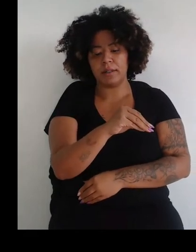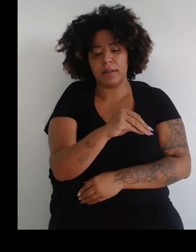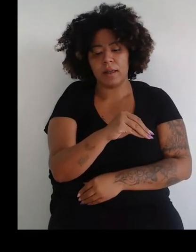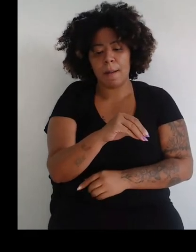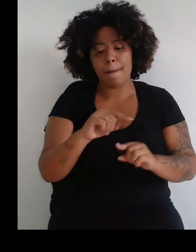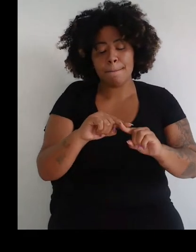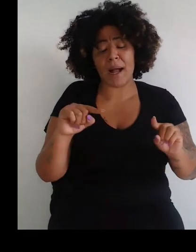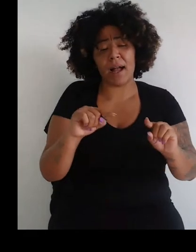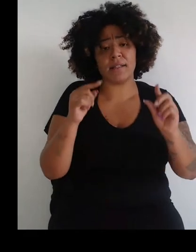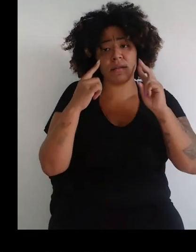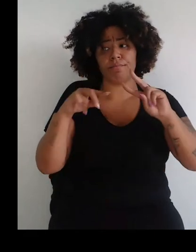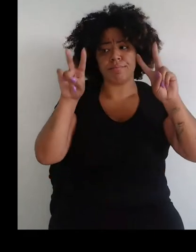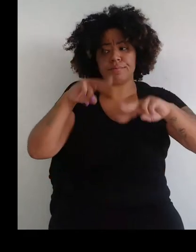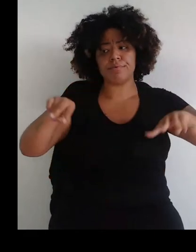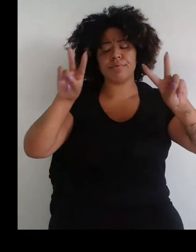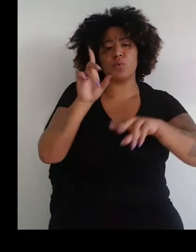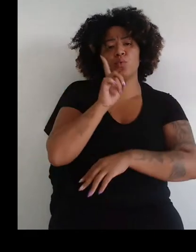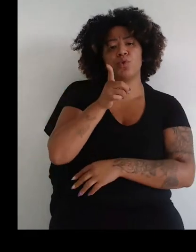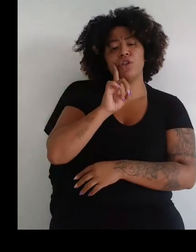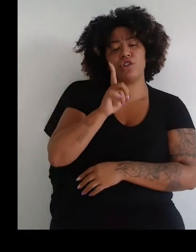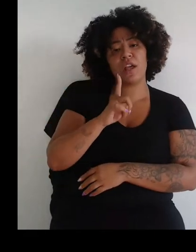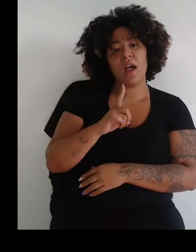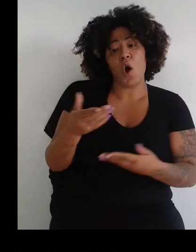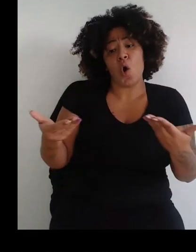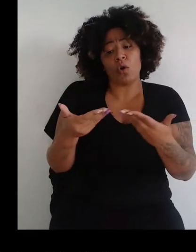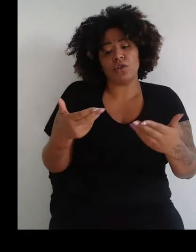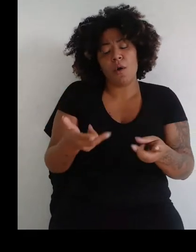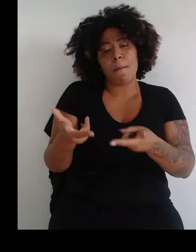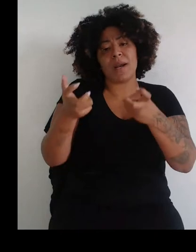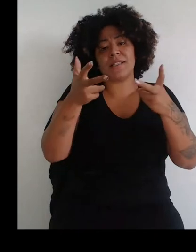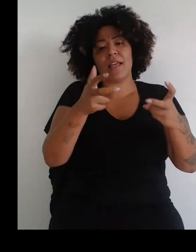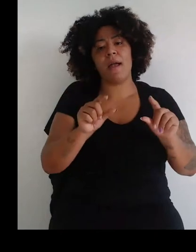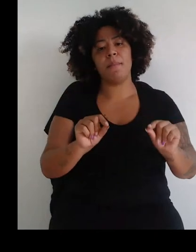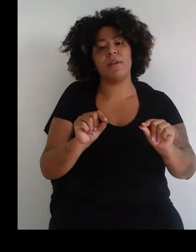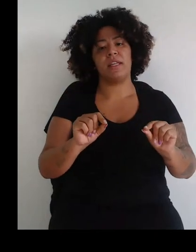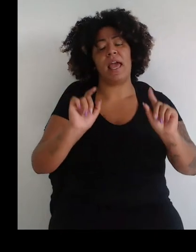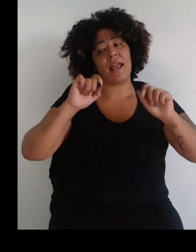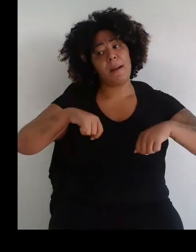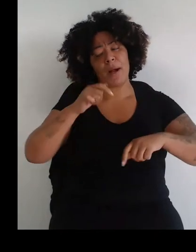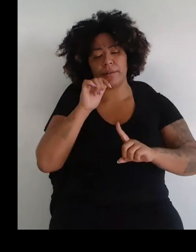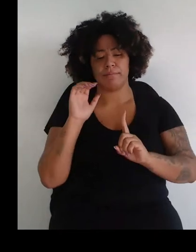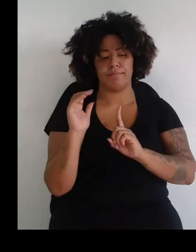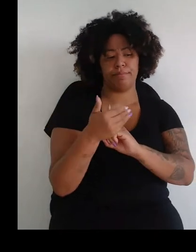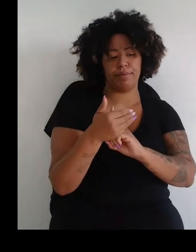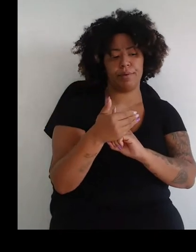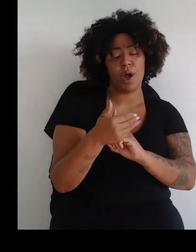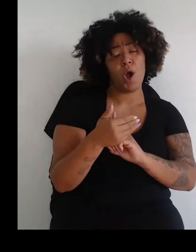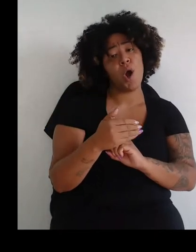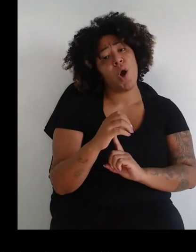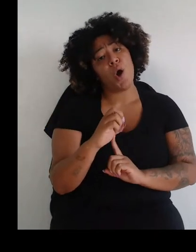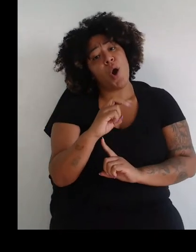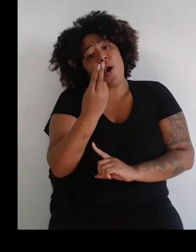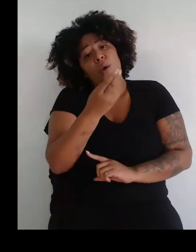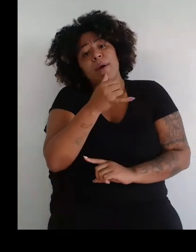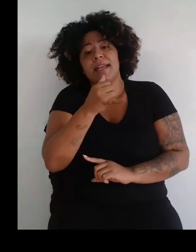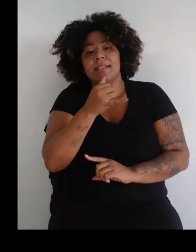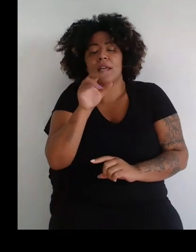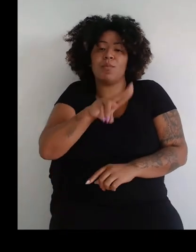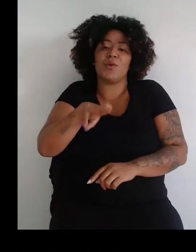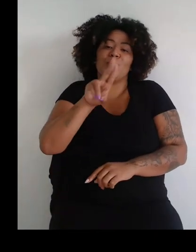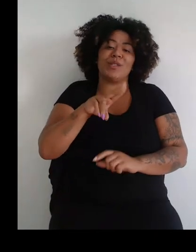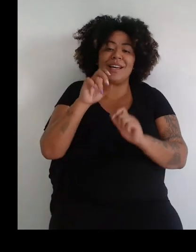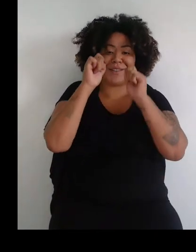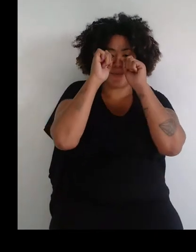da mídia cotidiana a homossexualidade pode permanecer invisível ou dissolver-se em olhos alegres